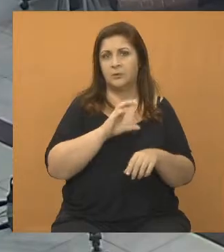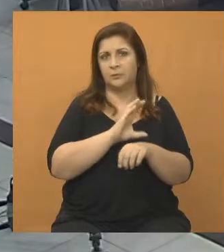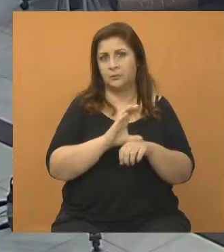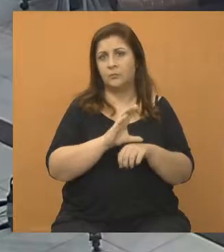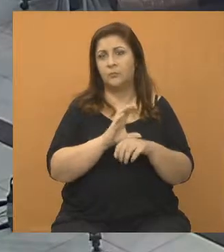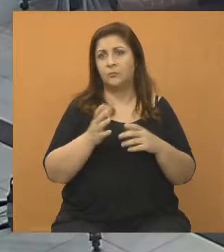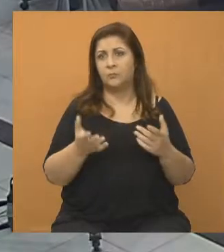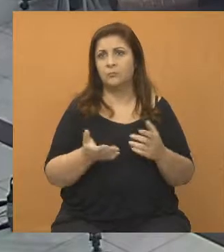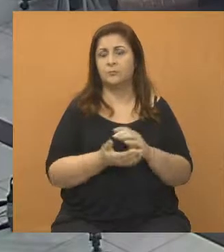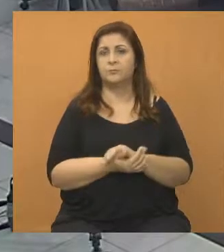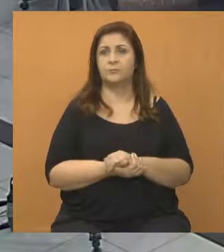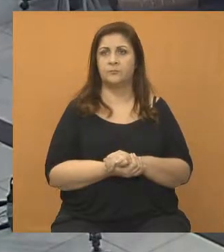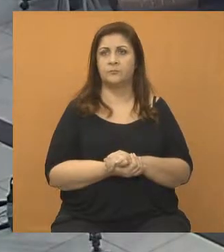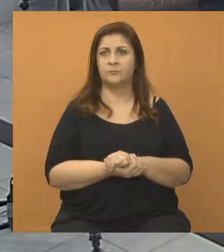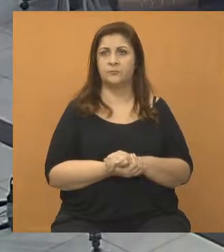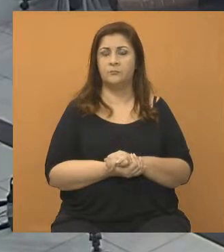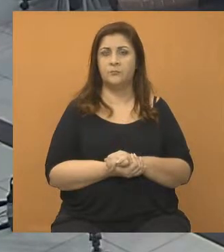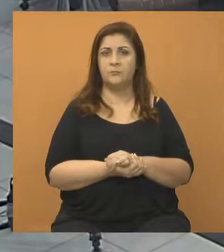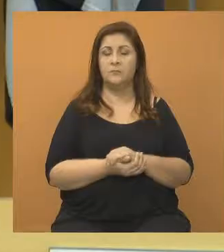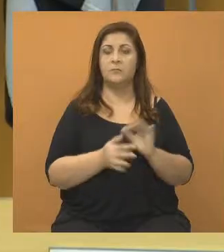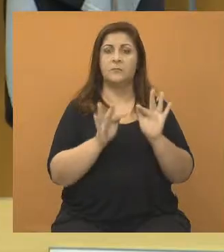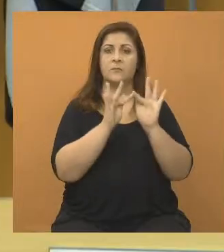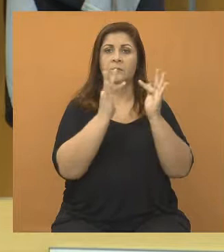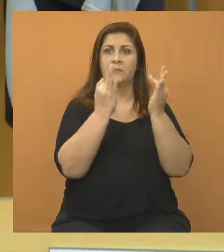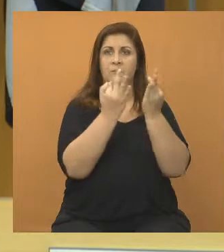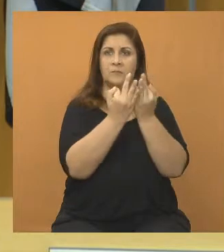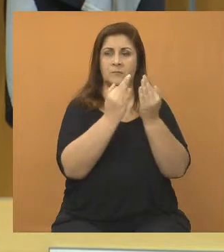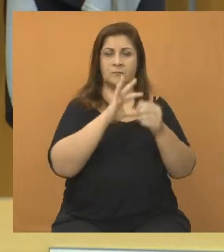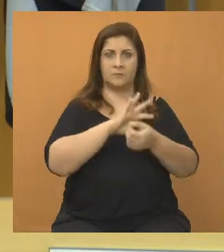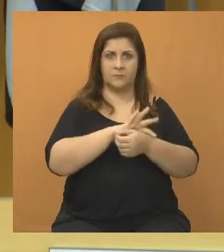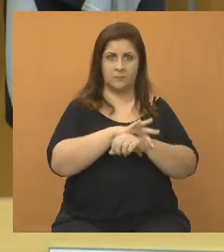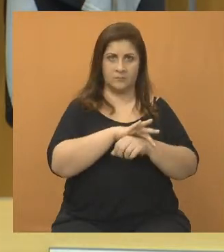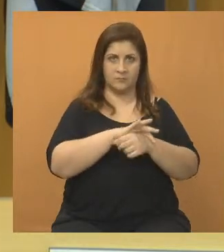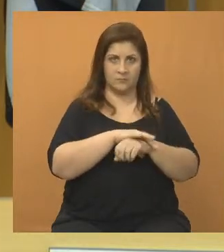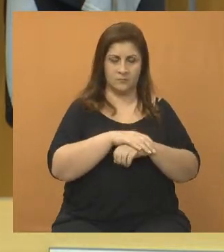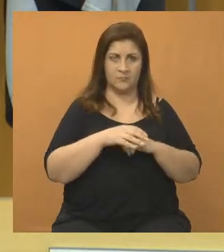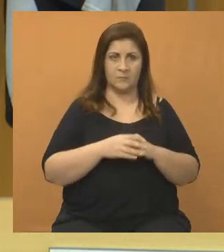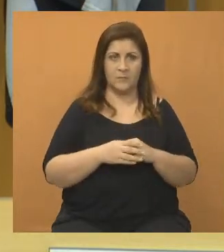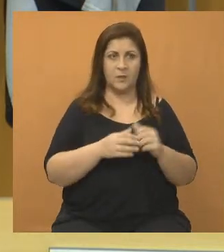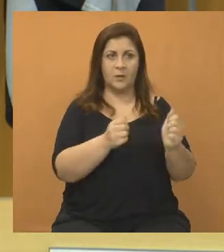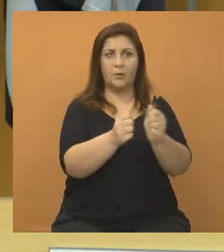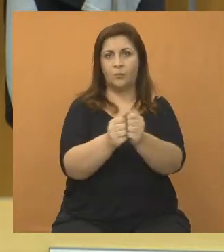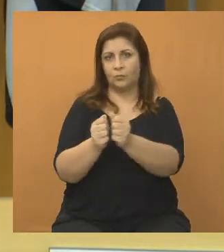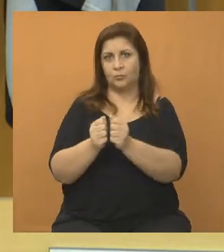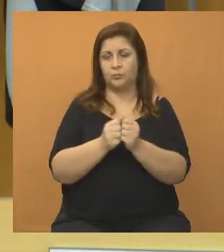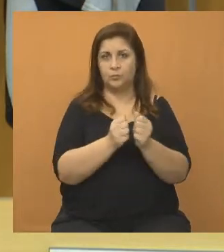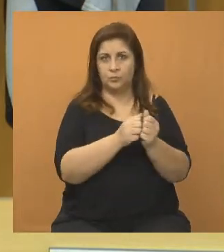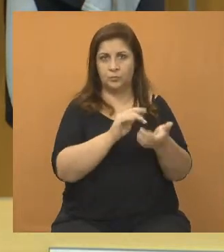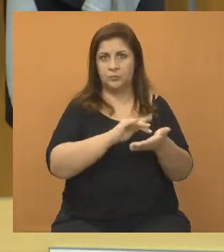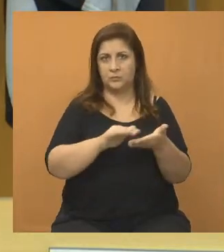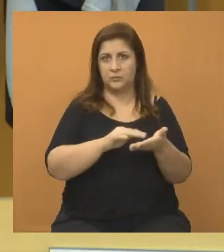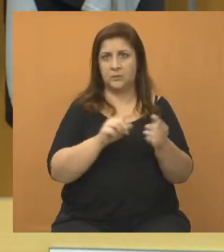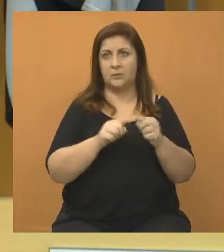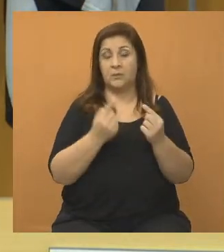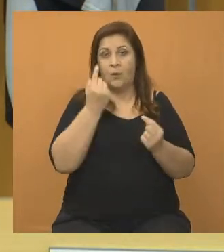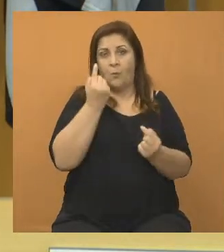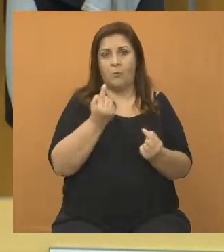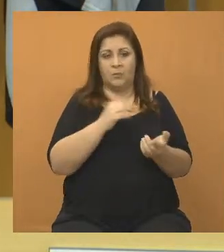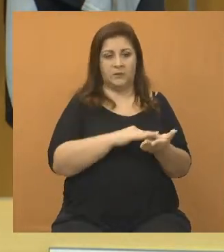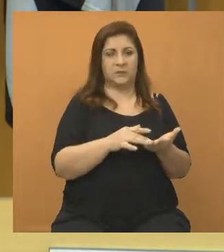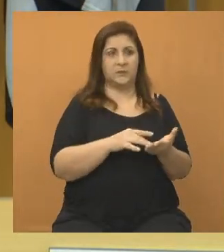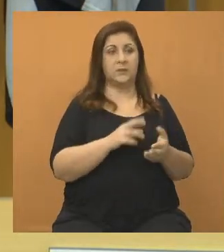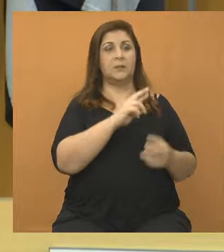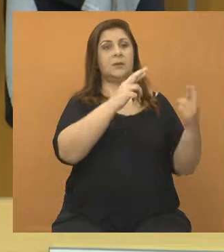isso? O Família Segura, por mais que ele seja um programa intersecretaria, tem que ter uma secretaria que esteja à frente.